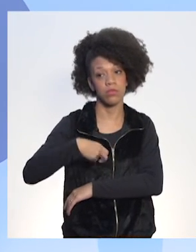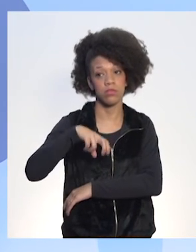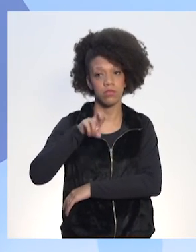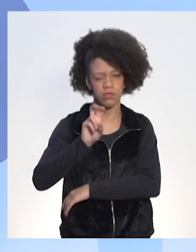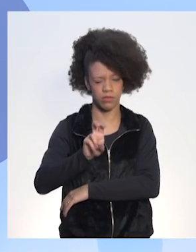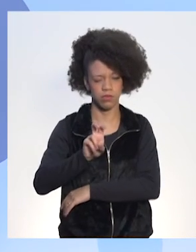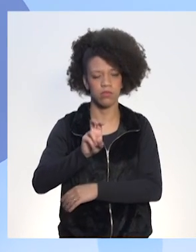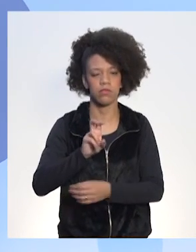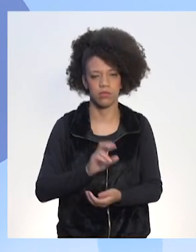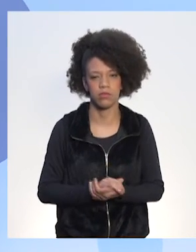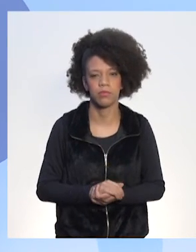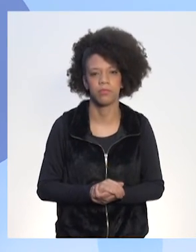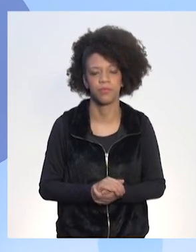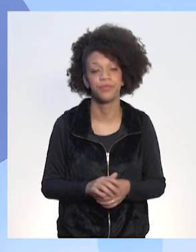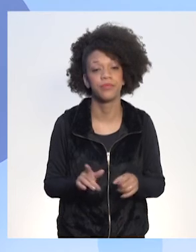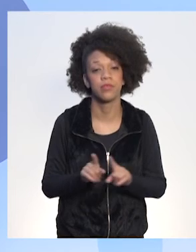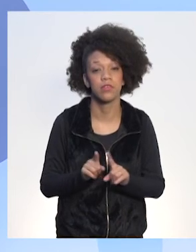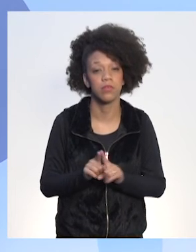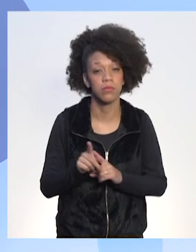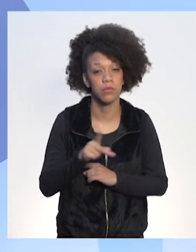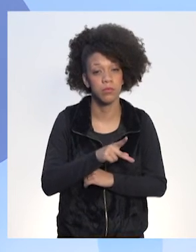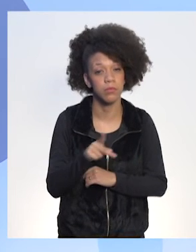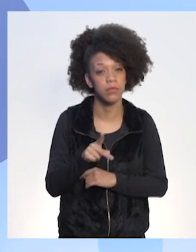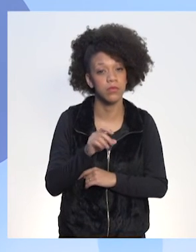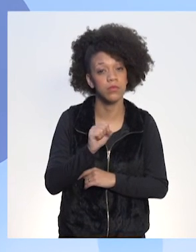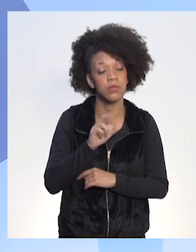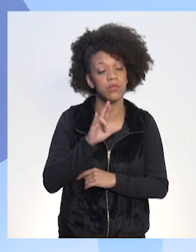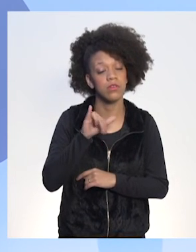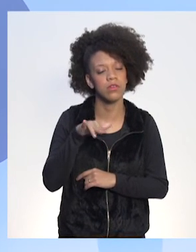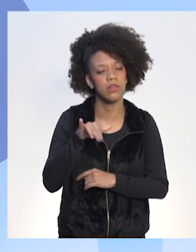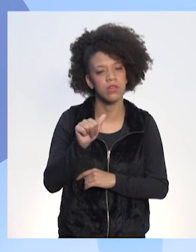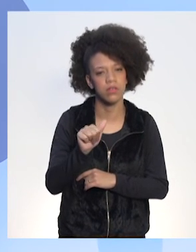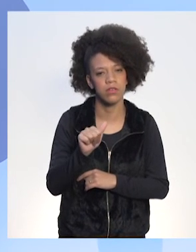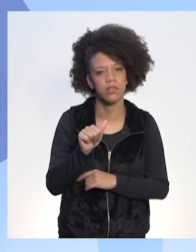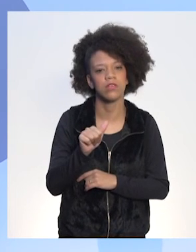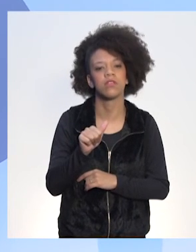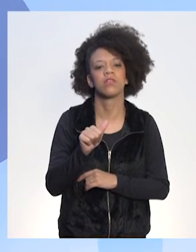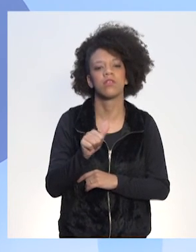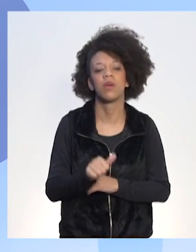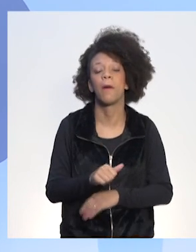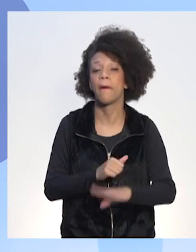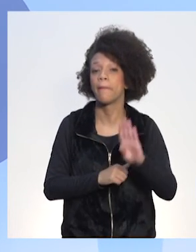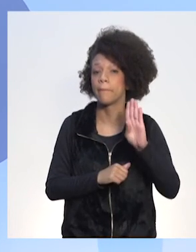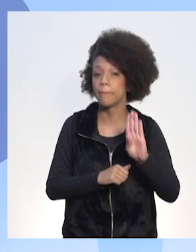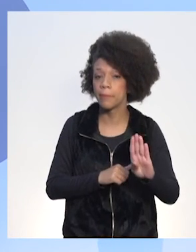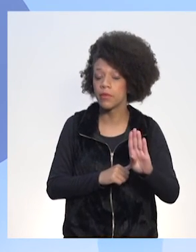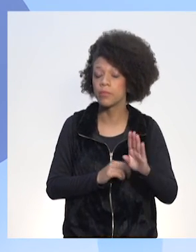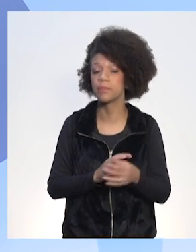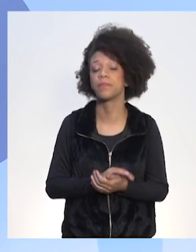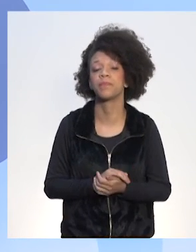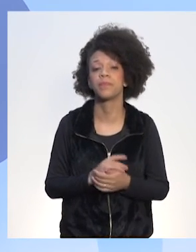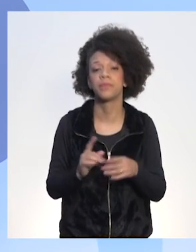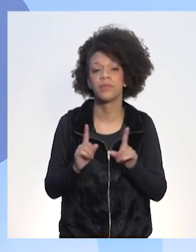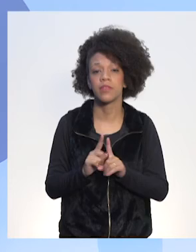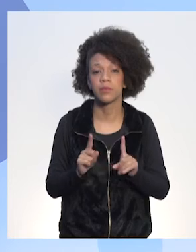também. Professora Soraya, a alternativa B, tá?